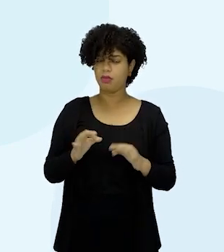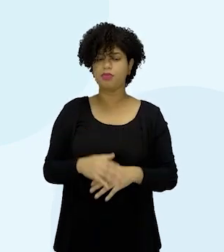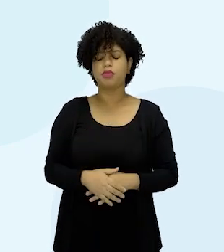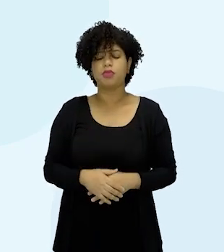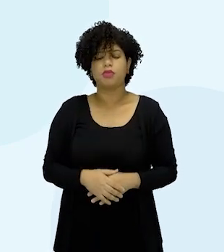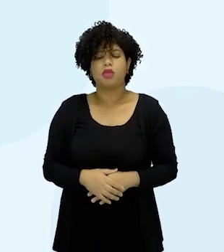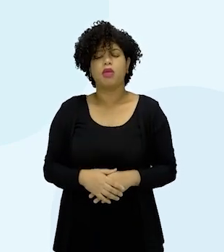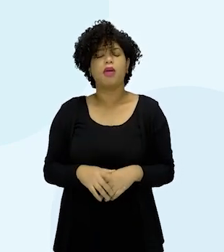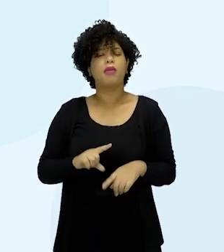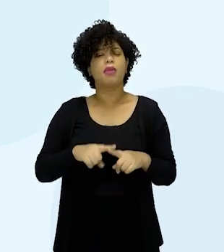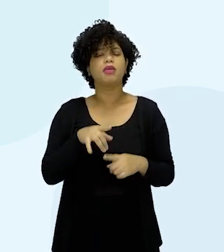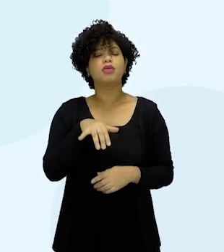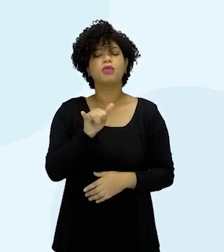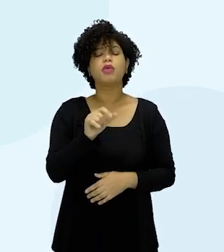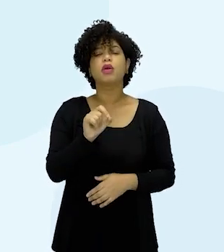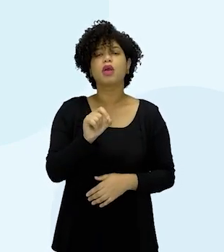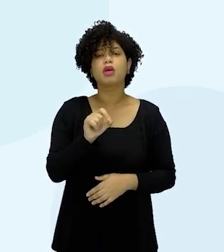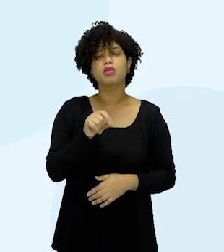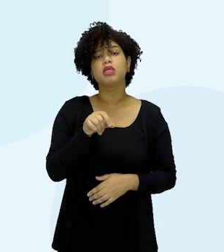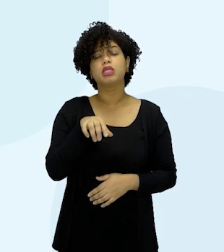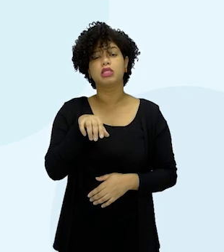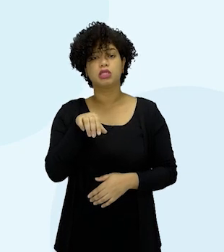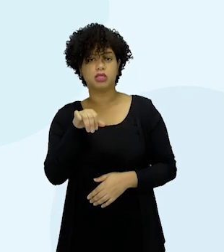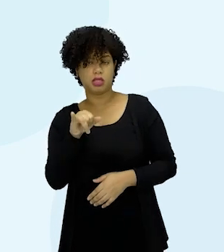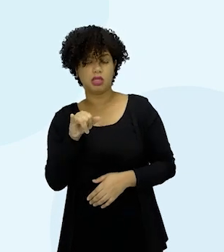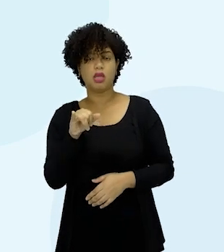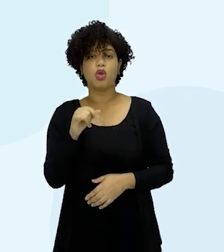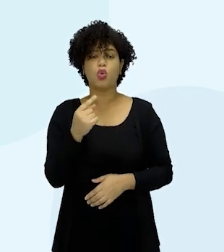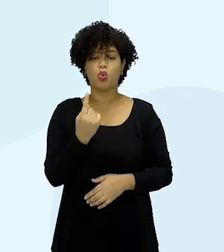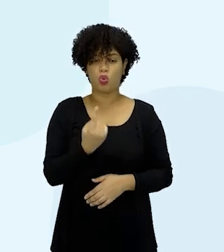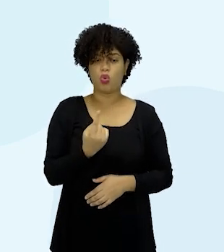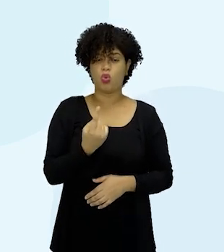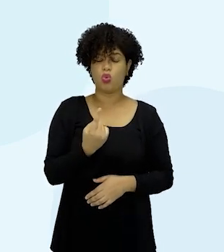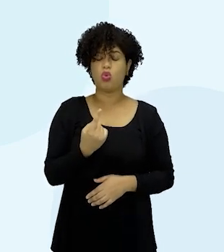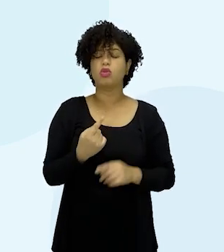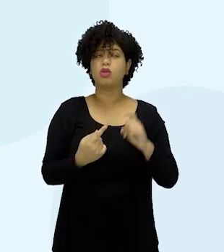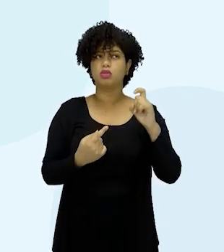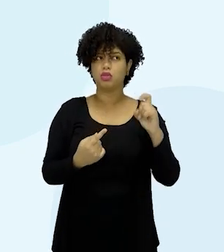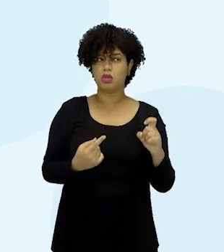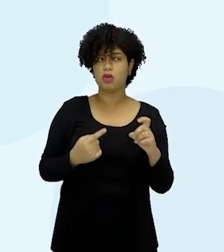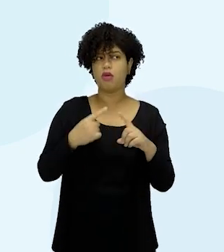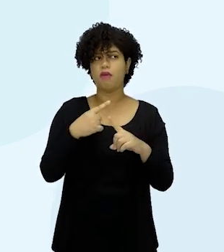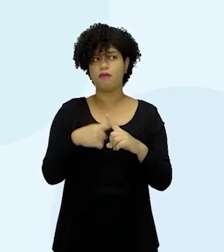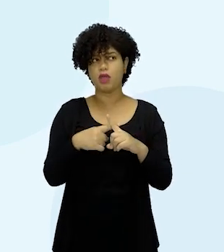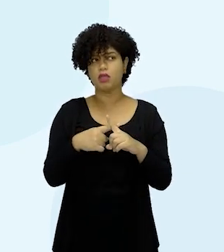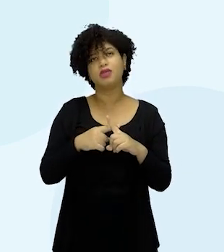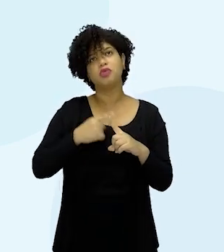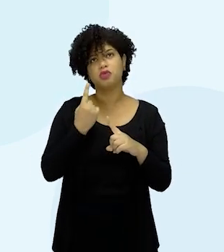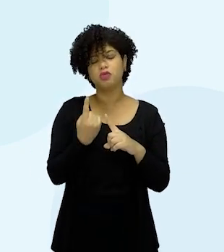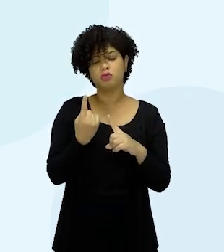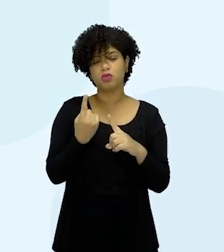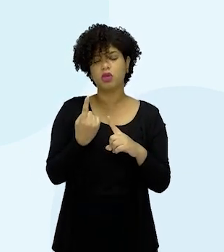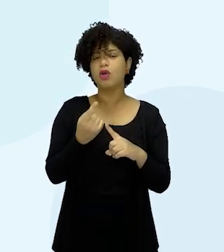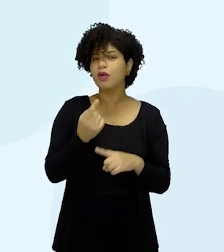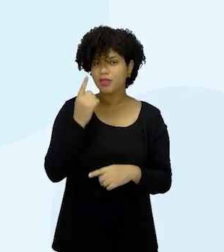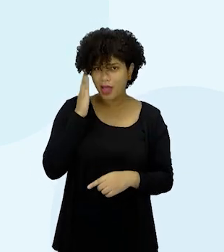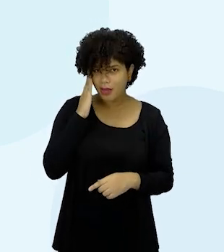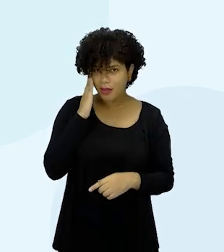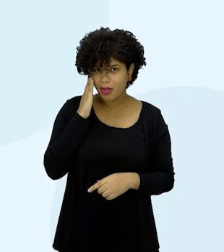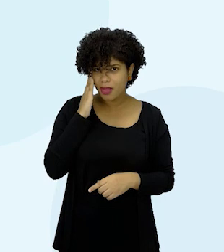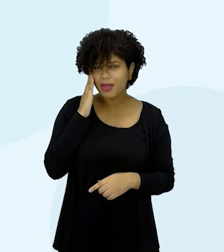ou somente o y? Quando x vale 1. É 5 vezes o valor do x, então é 5 vezes 1. Quanto é 5 vezes